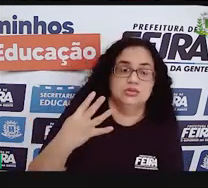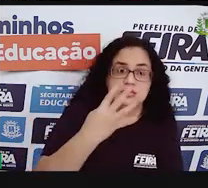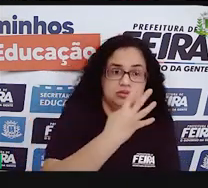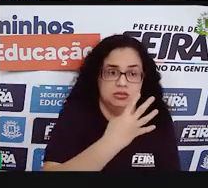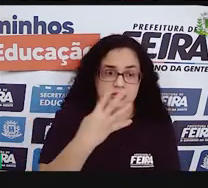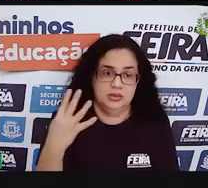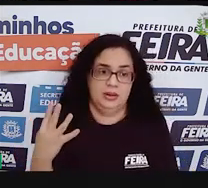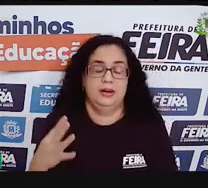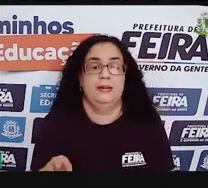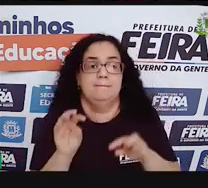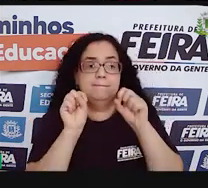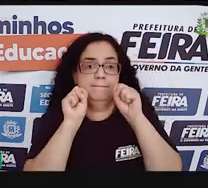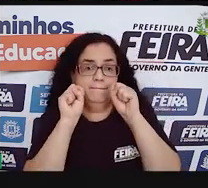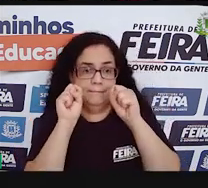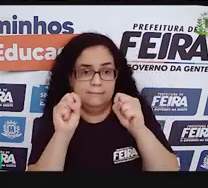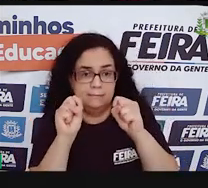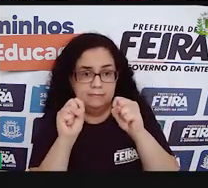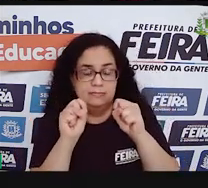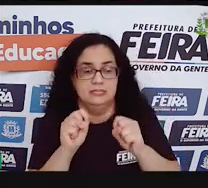elas podem